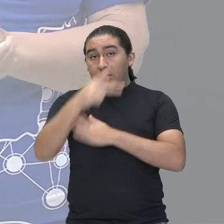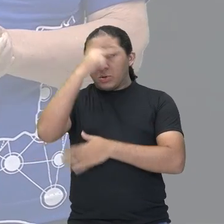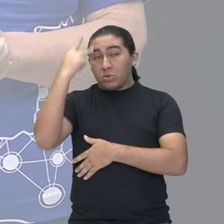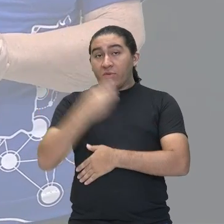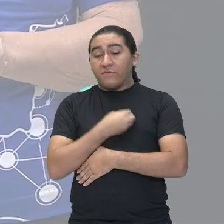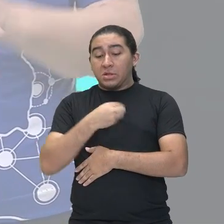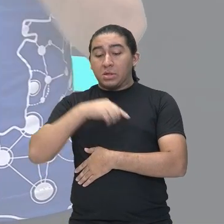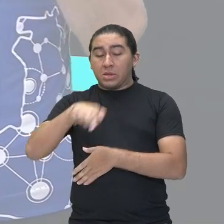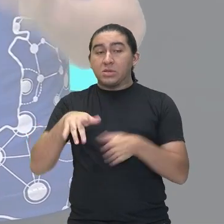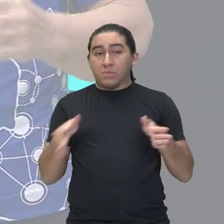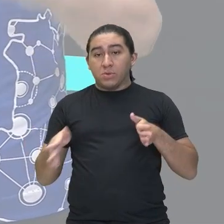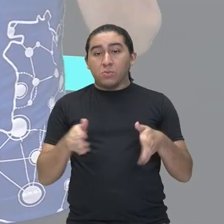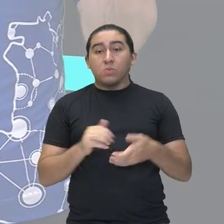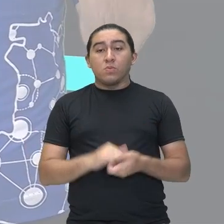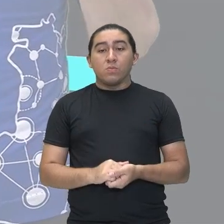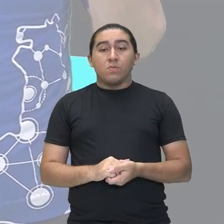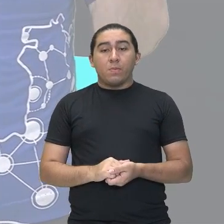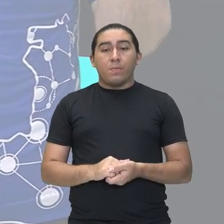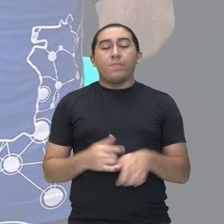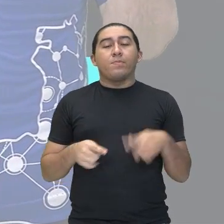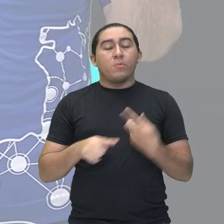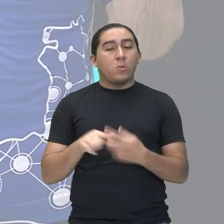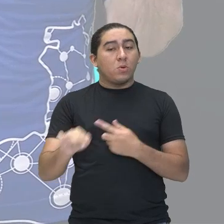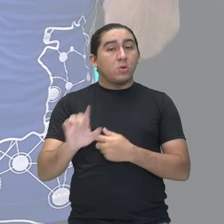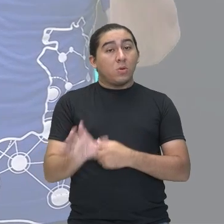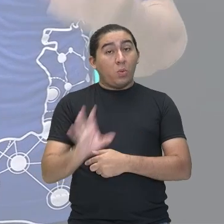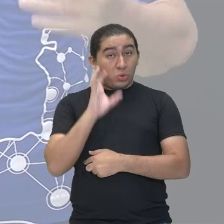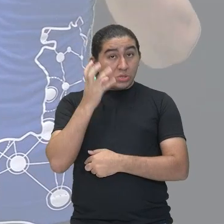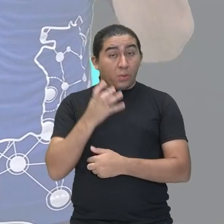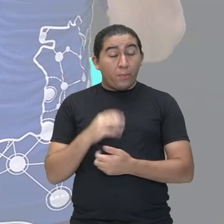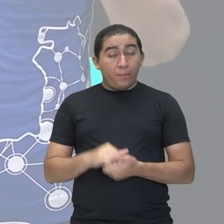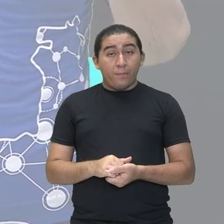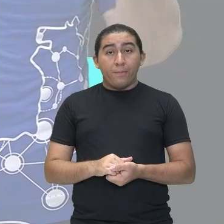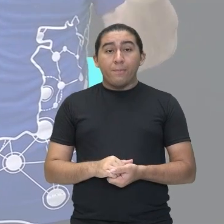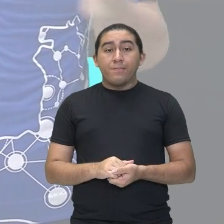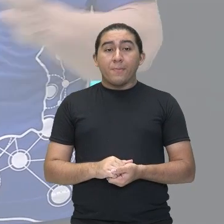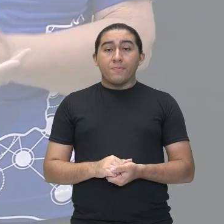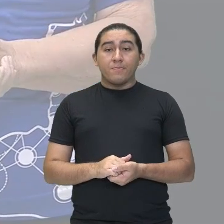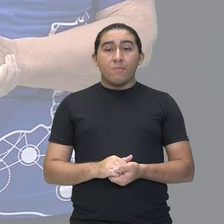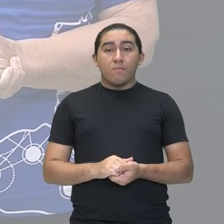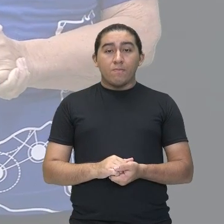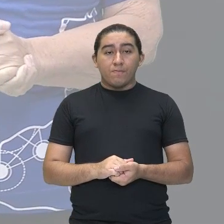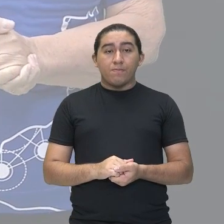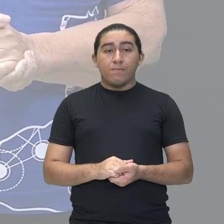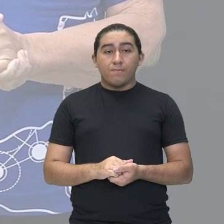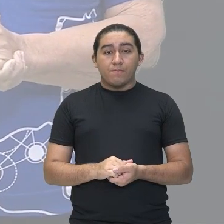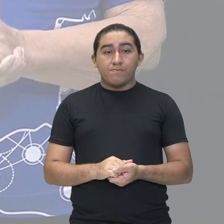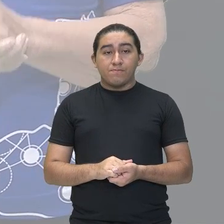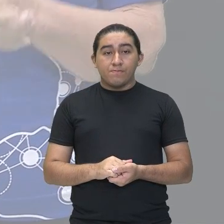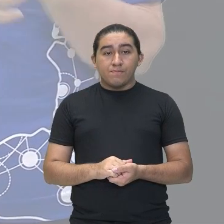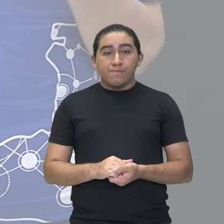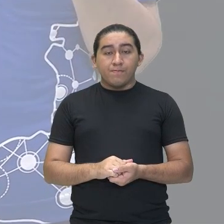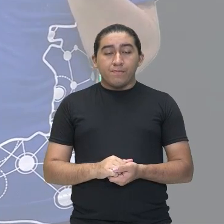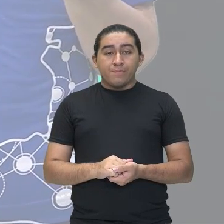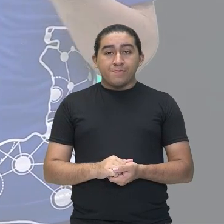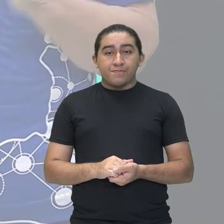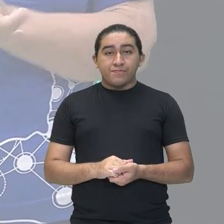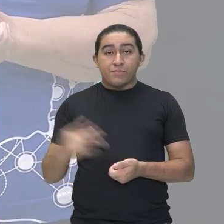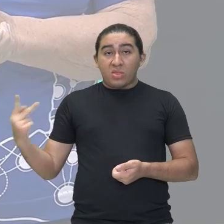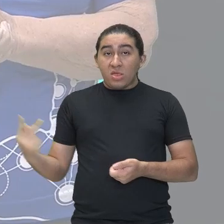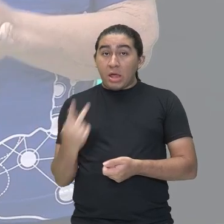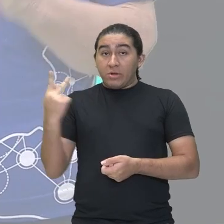viviam nessa época, por conta desse conflito existencial. Valorização